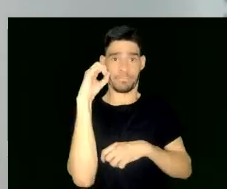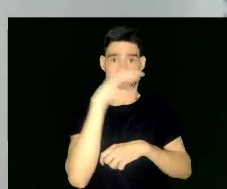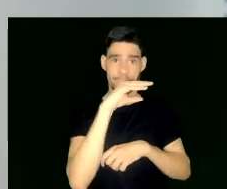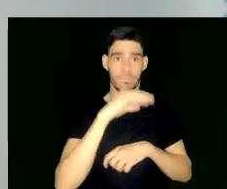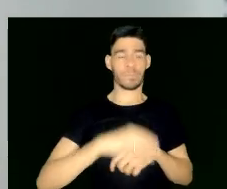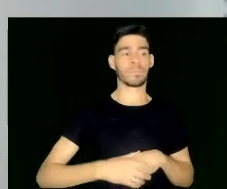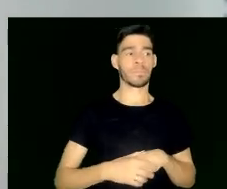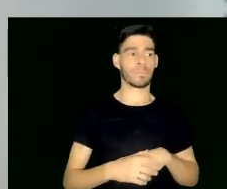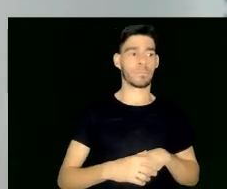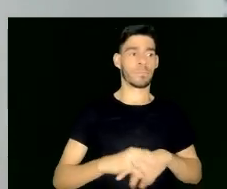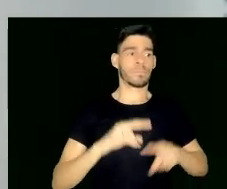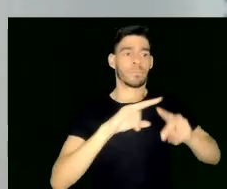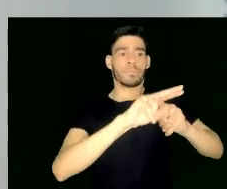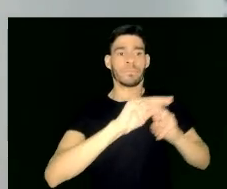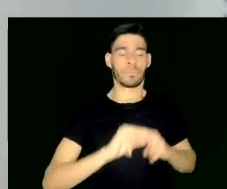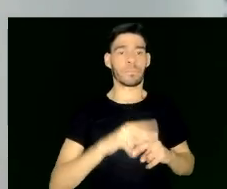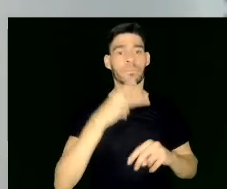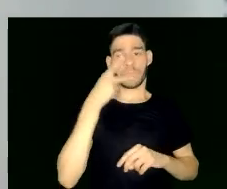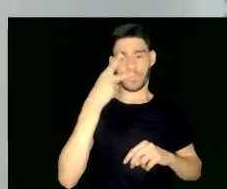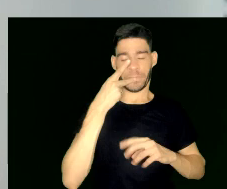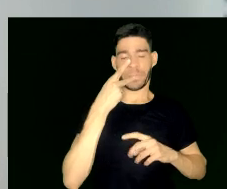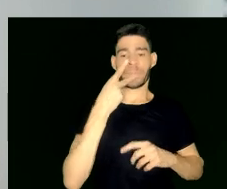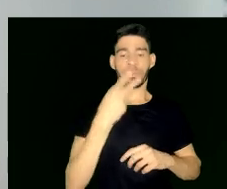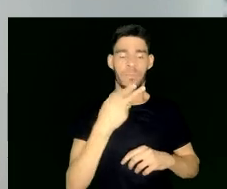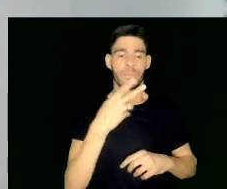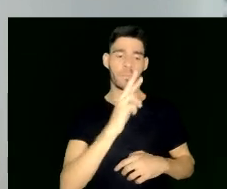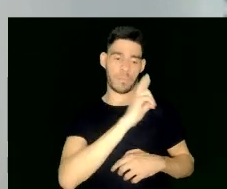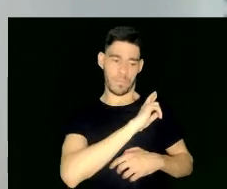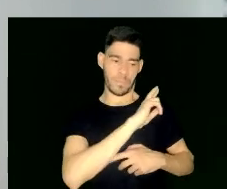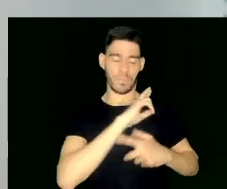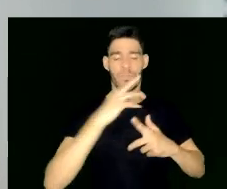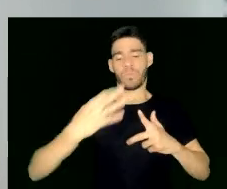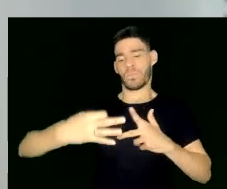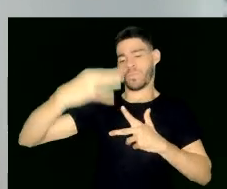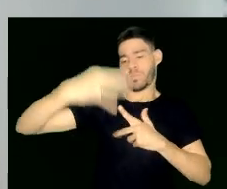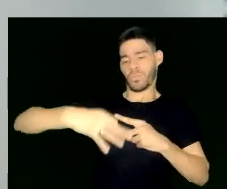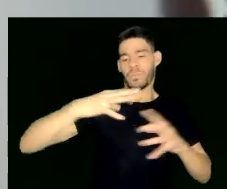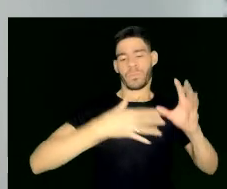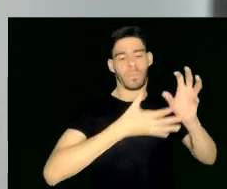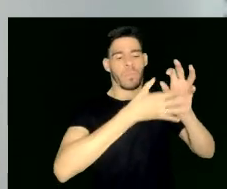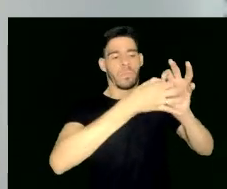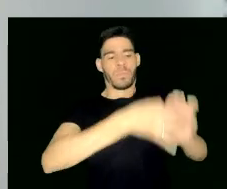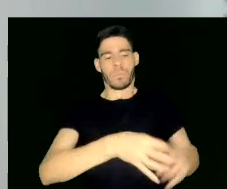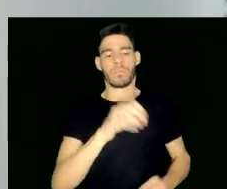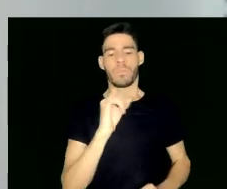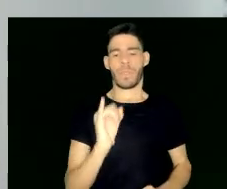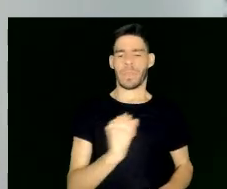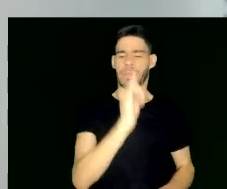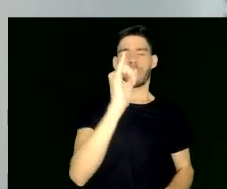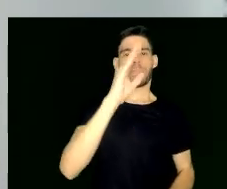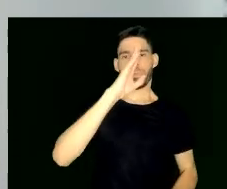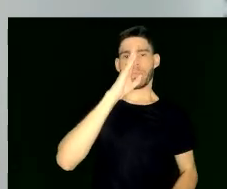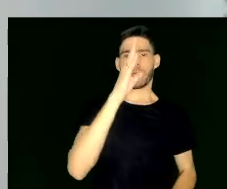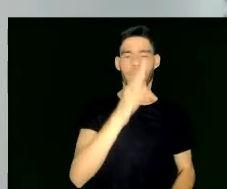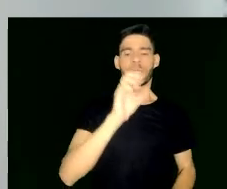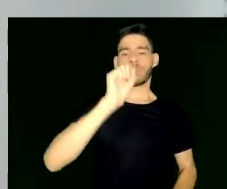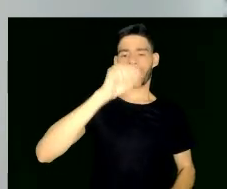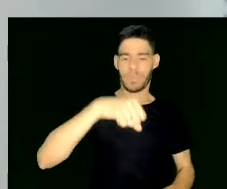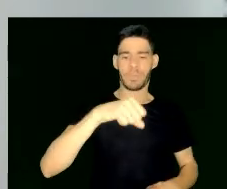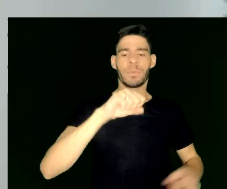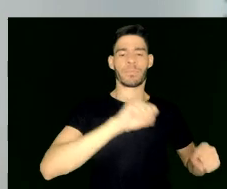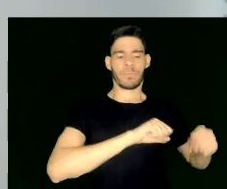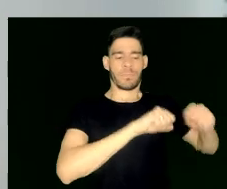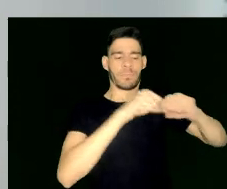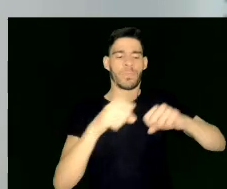constitucionalismo abusivo, né? E por isso, falando do papel judiciário, do Poder Judiciário nesse contexto, ele é sim central